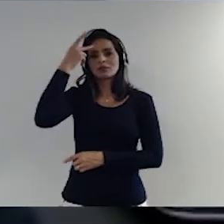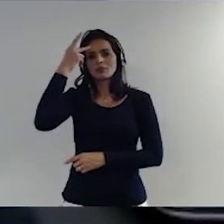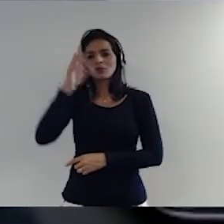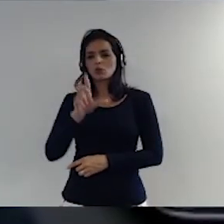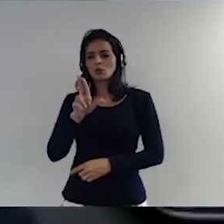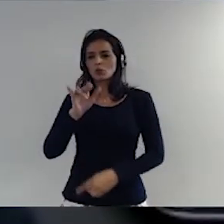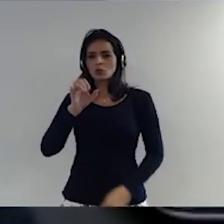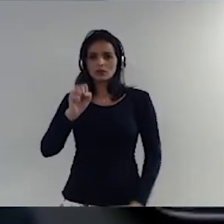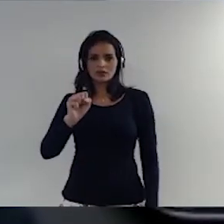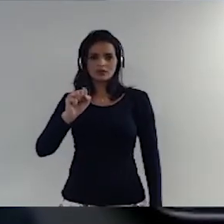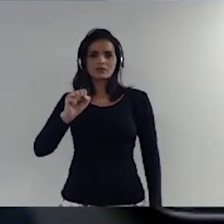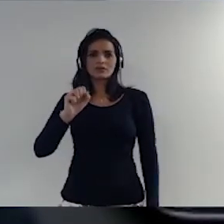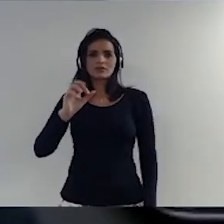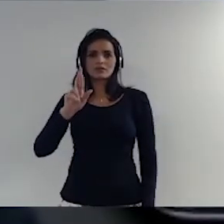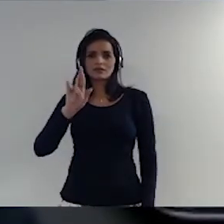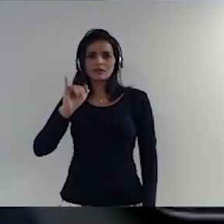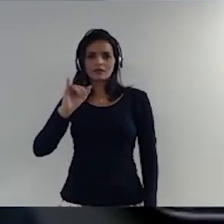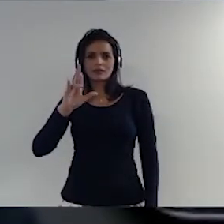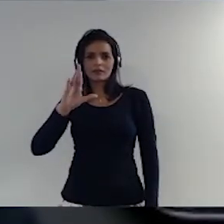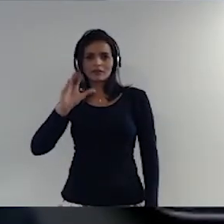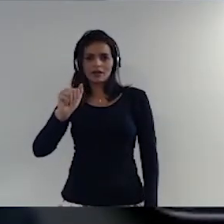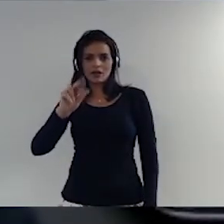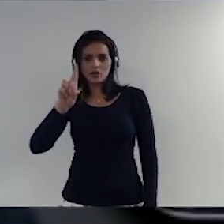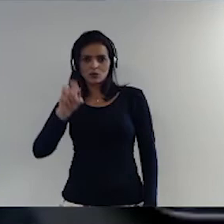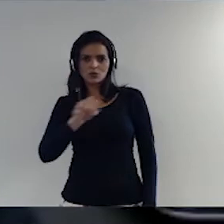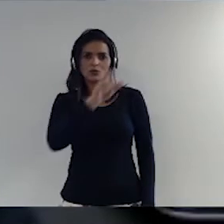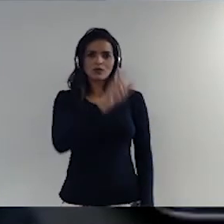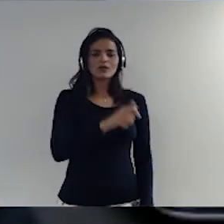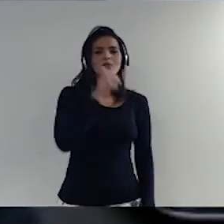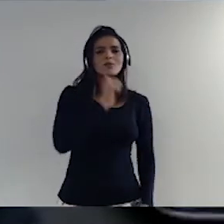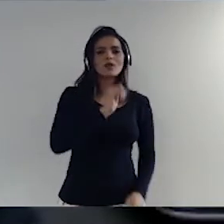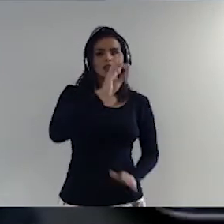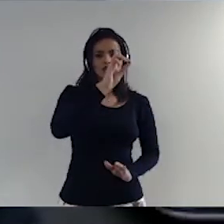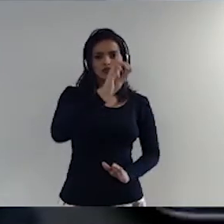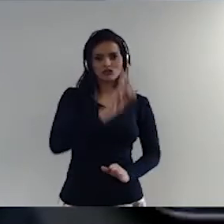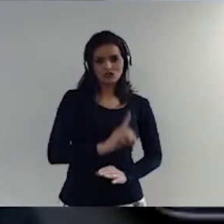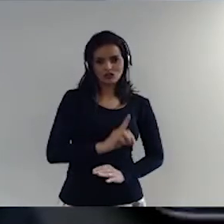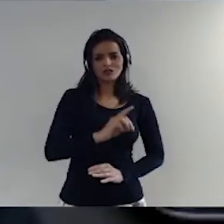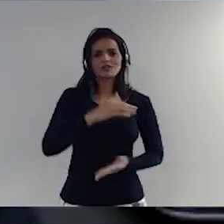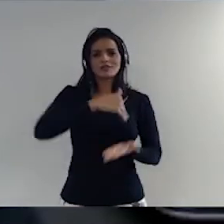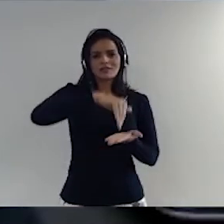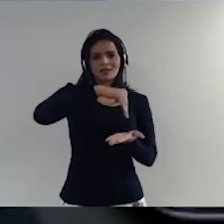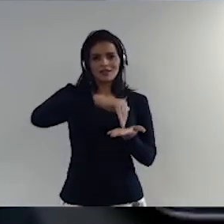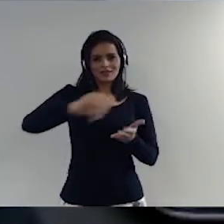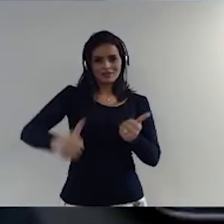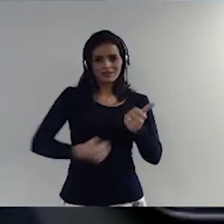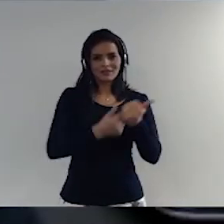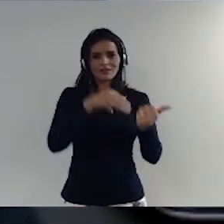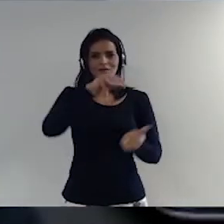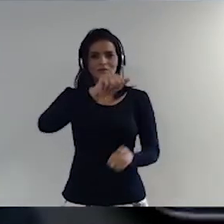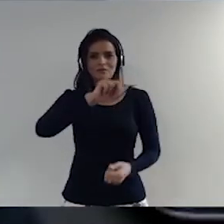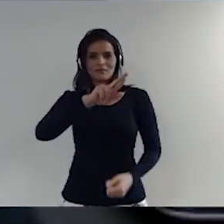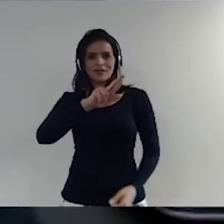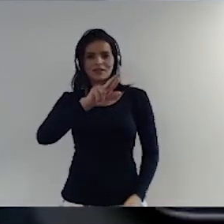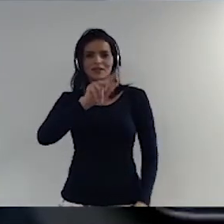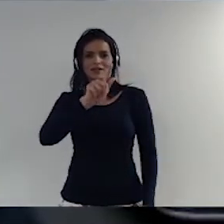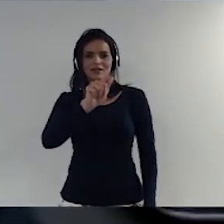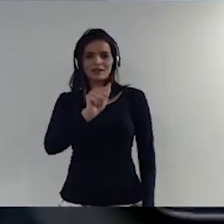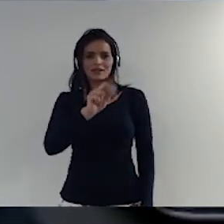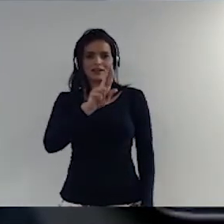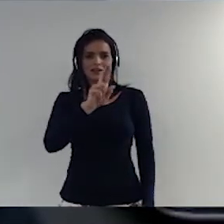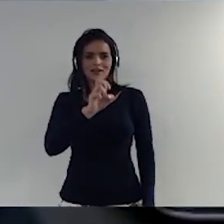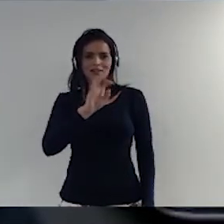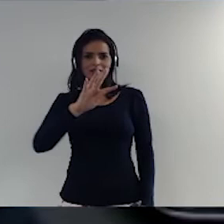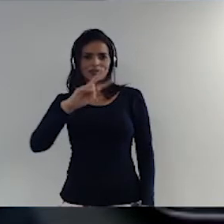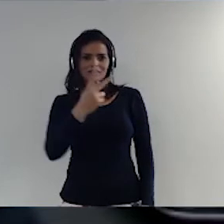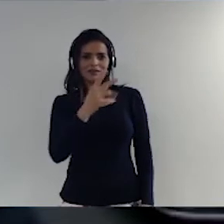Luiz Ricardo Vasques D'Avanzo, e também da nossa diretora secretária adjunta, Margarete de Cássia Lopes.